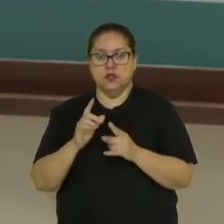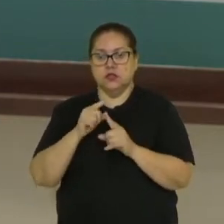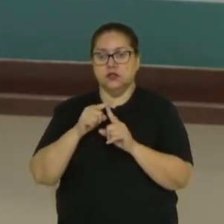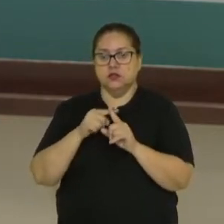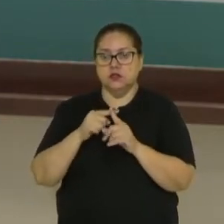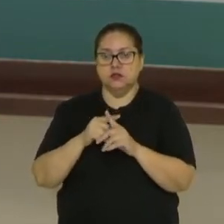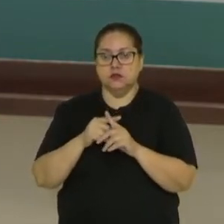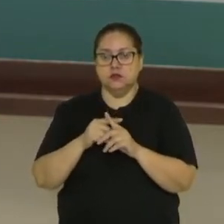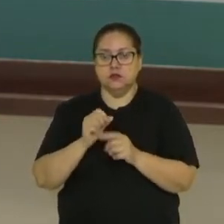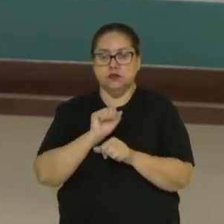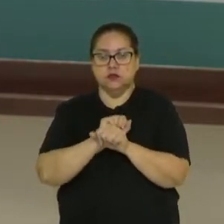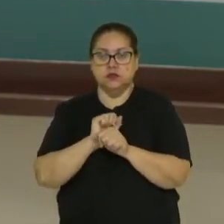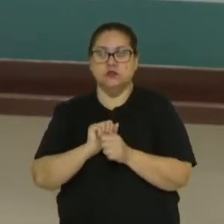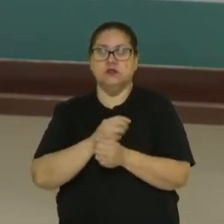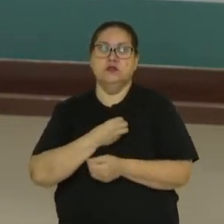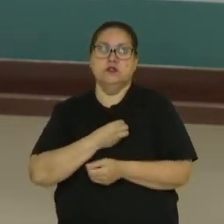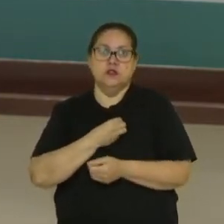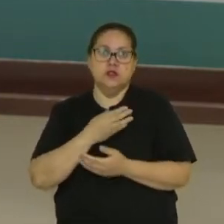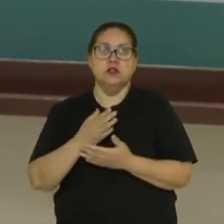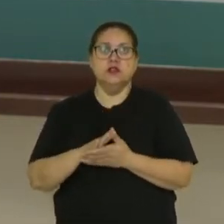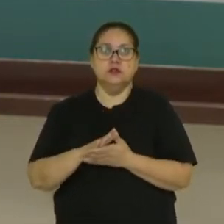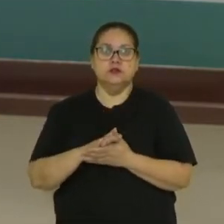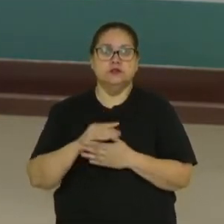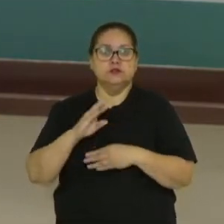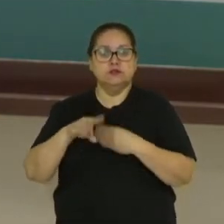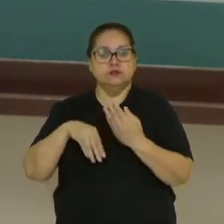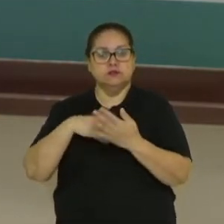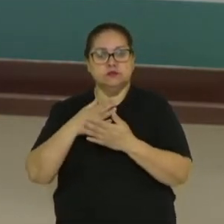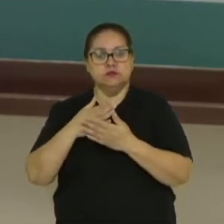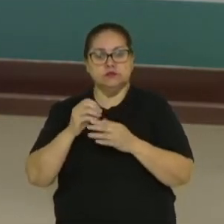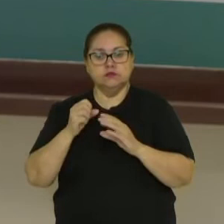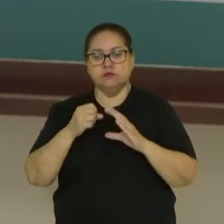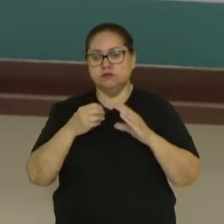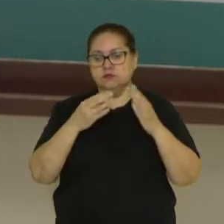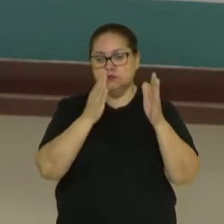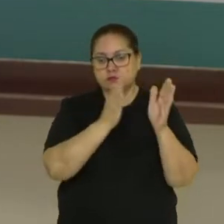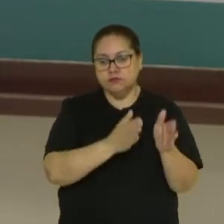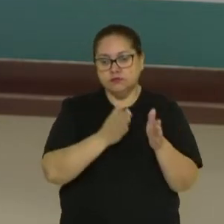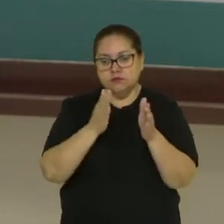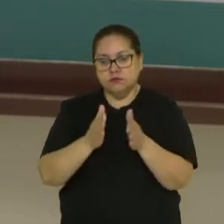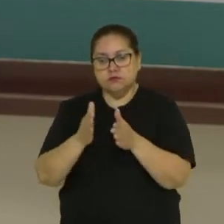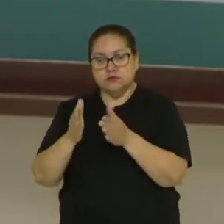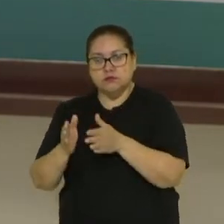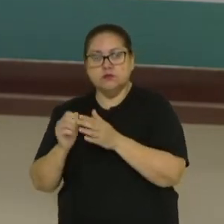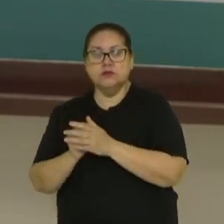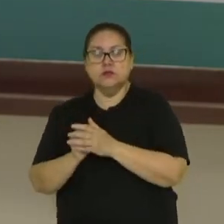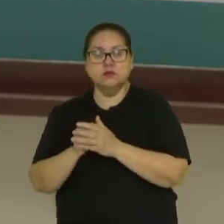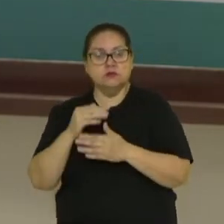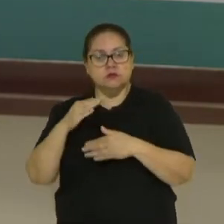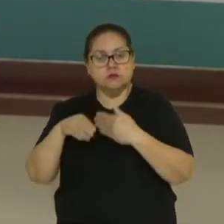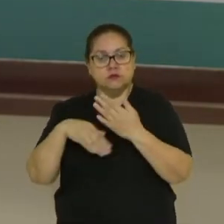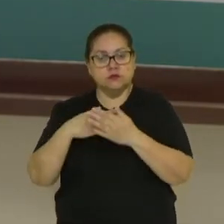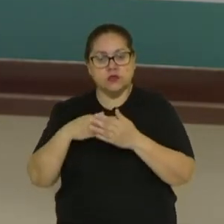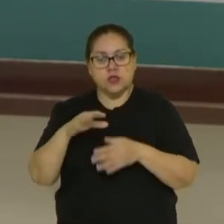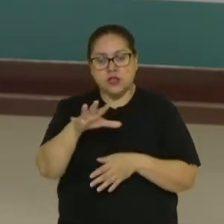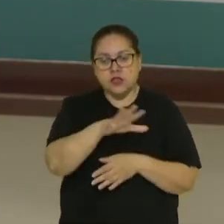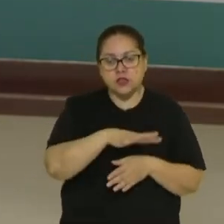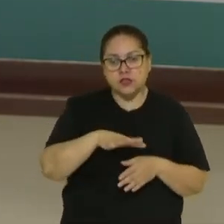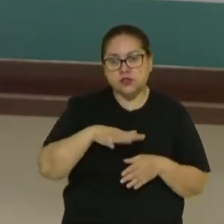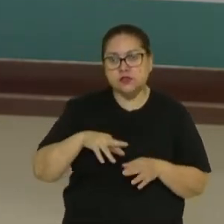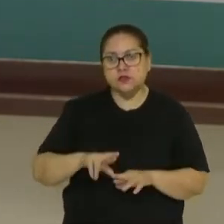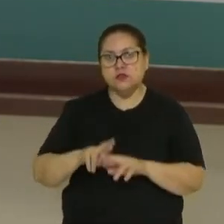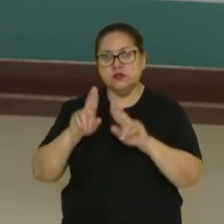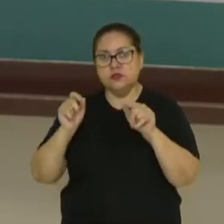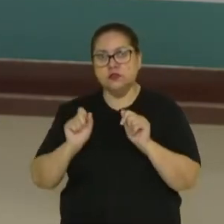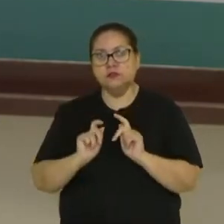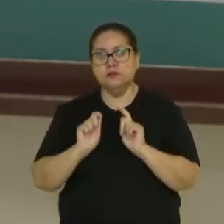de expectativa de vida. Tudo isso então geram classificações, e essas classificações geram regiões diferentes,